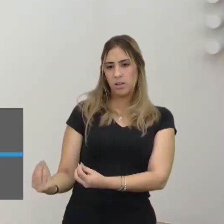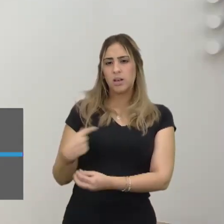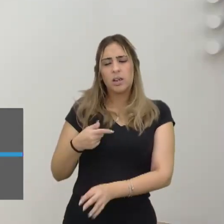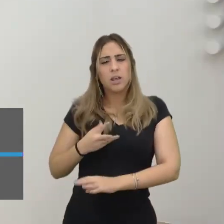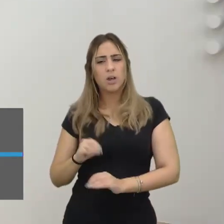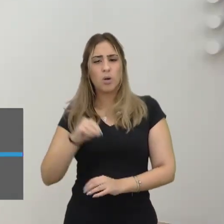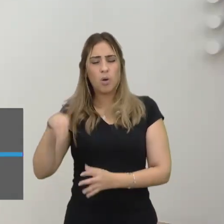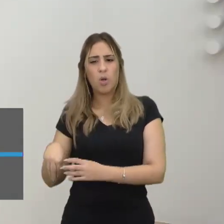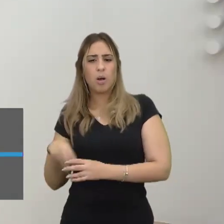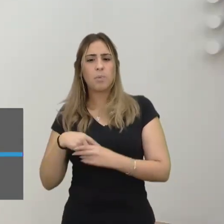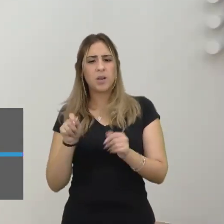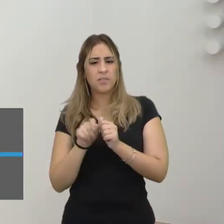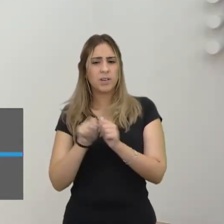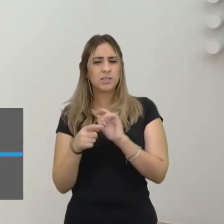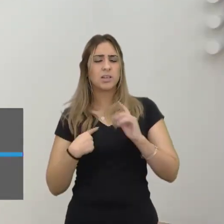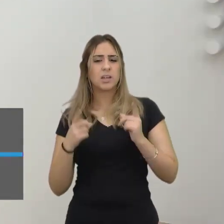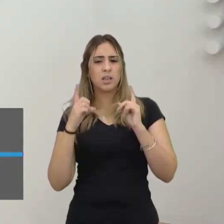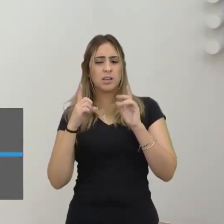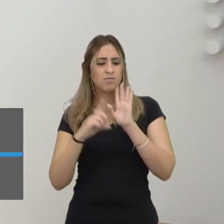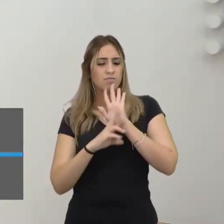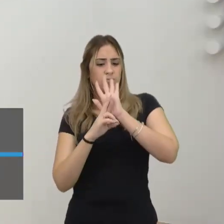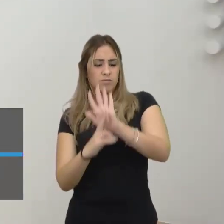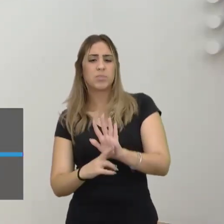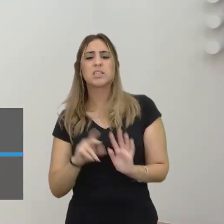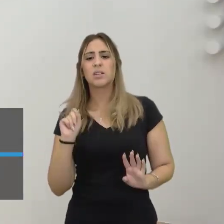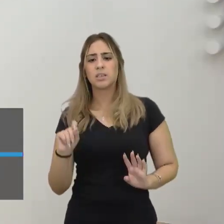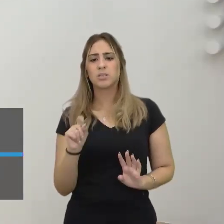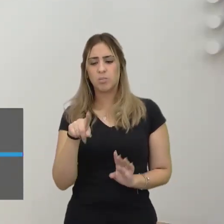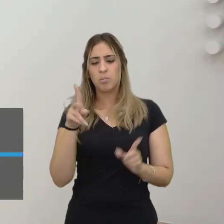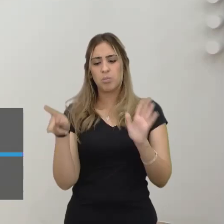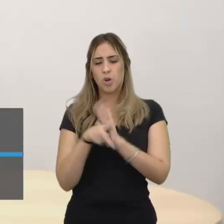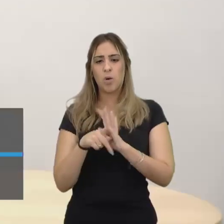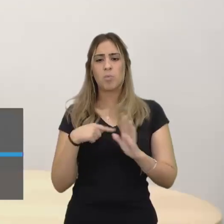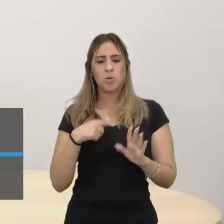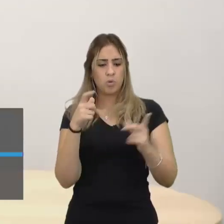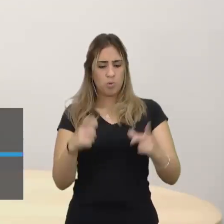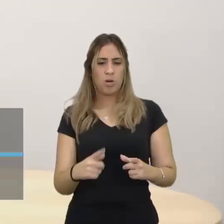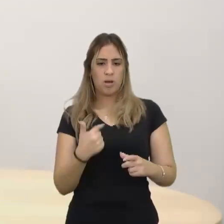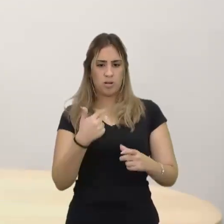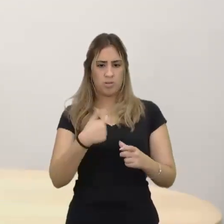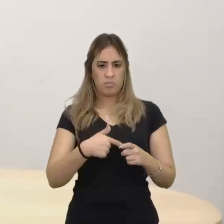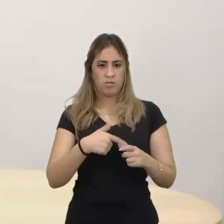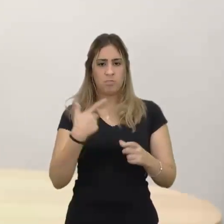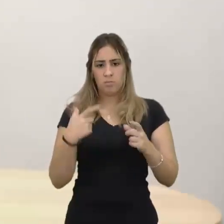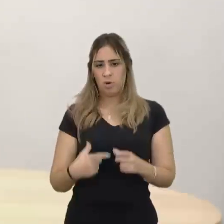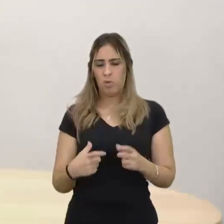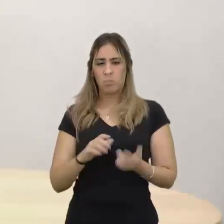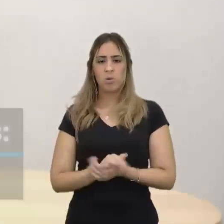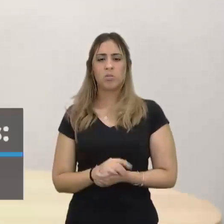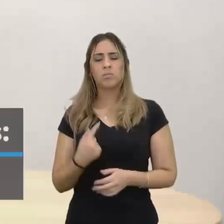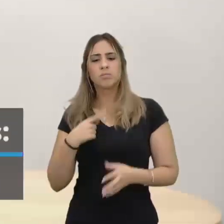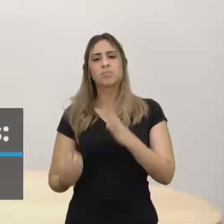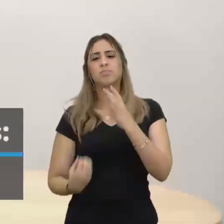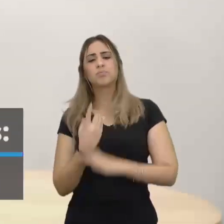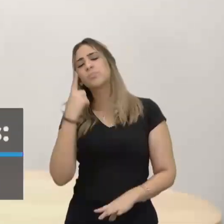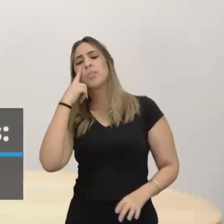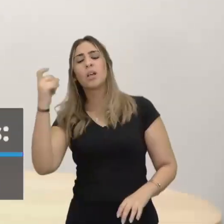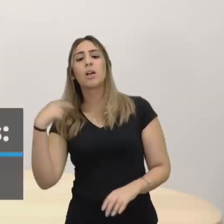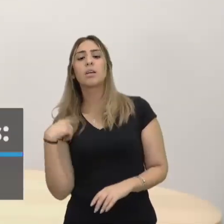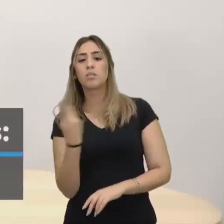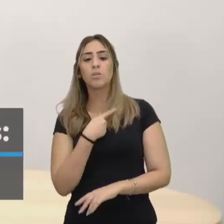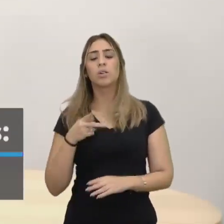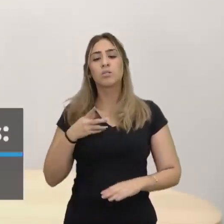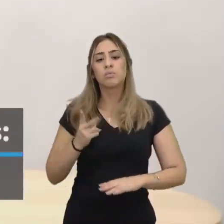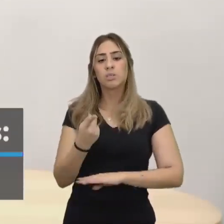coloca para fazer a repressão naquele próprio Sim. bairro. Porque isso cria uma ideia de que eu vou ter que agir